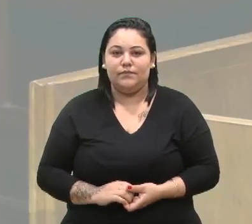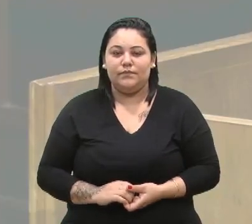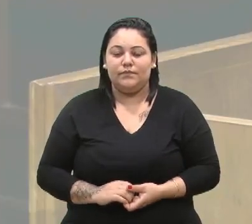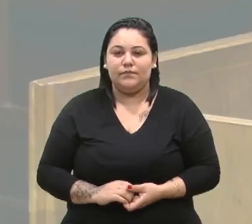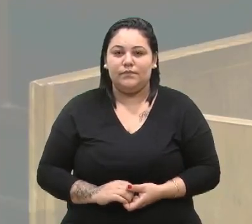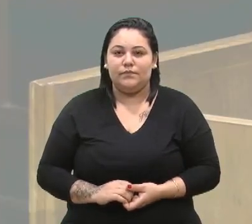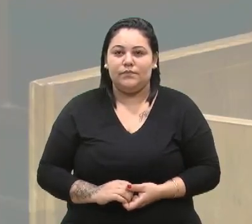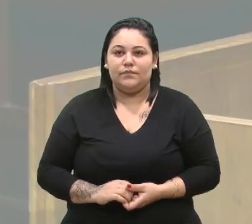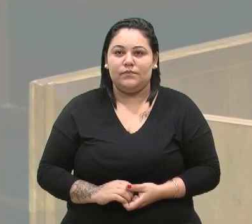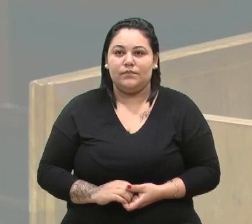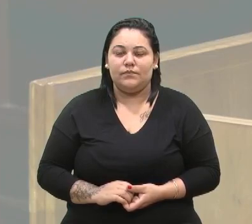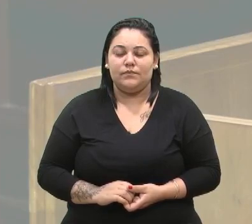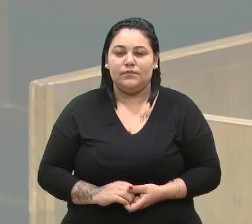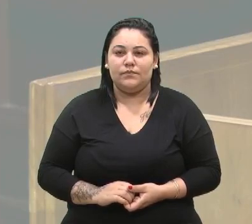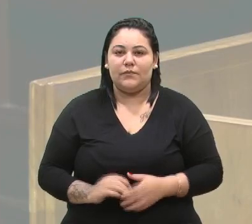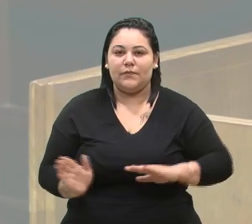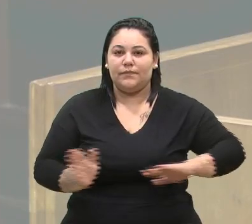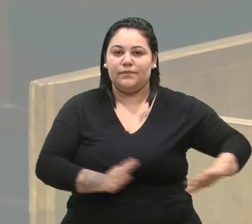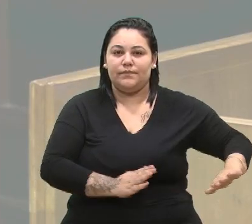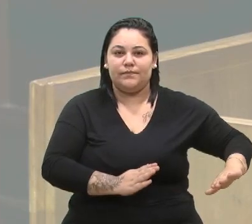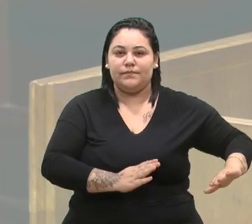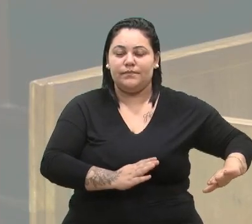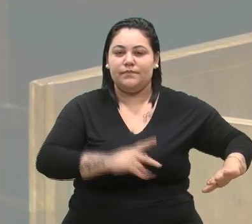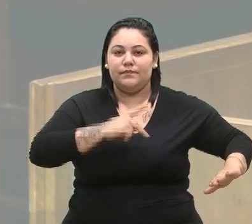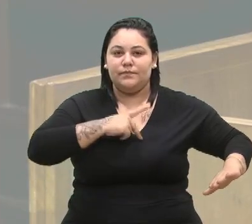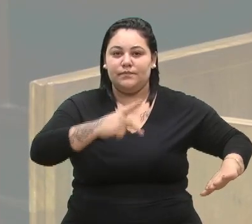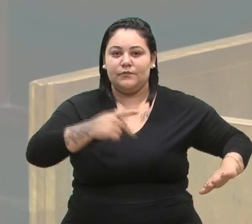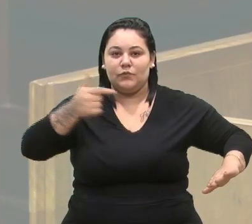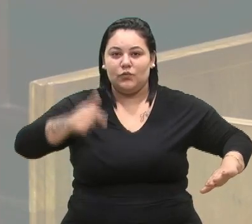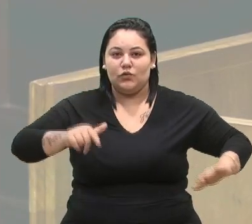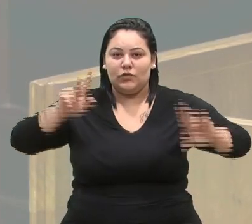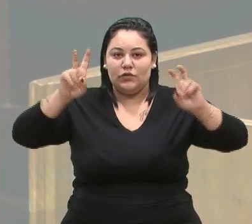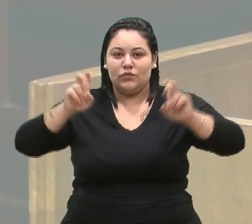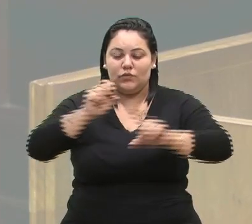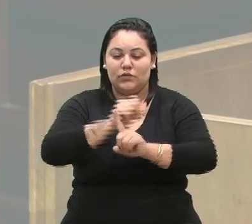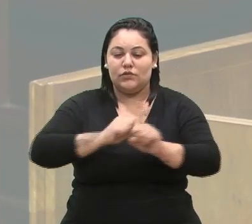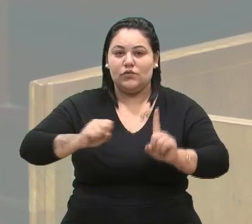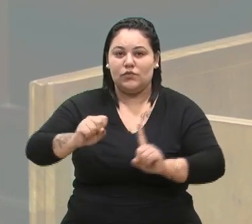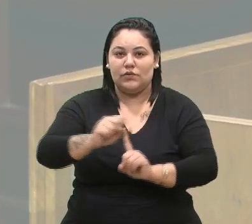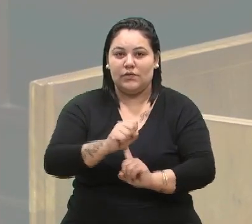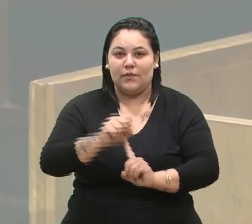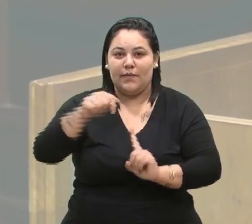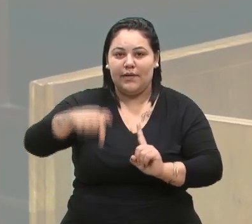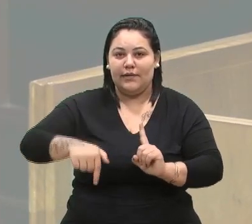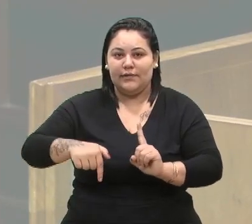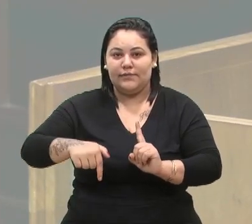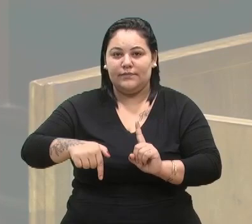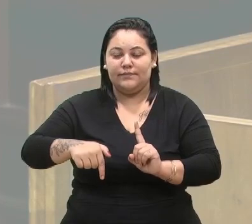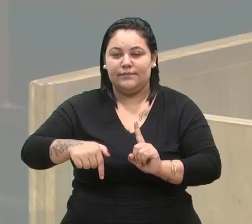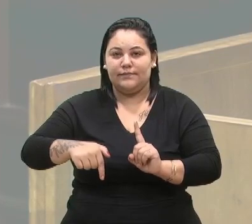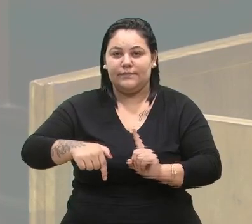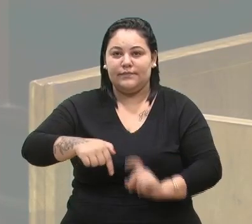Senhor presidente, um outro tema social da nossa cidade, que tem trabalhado